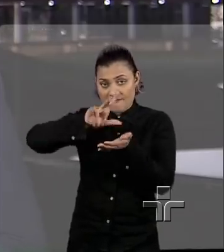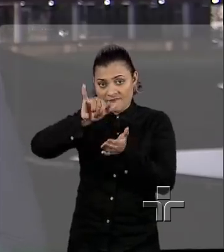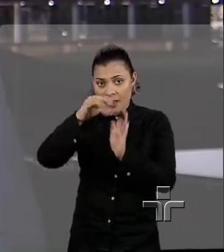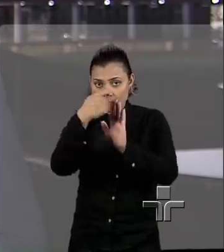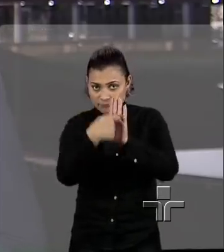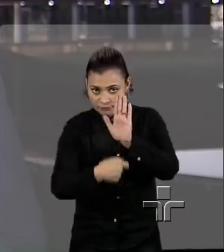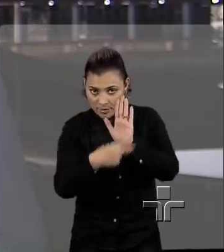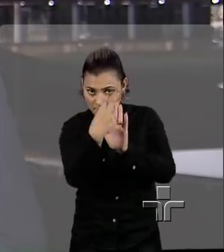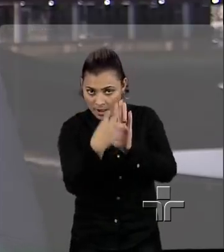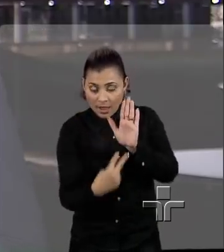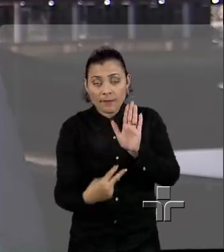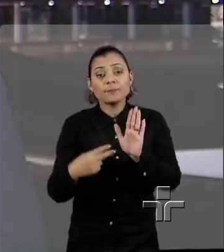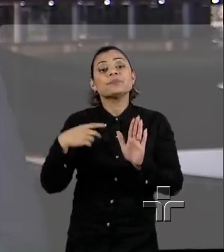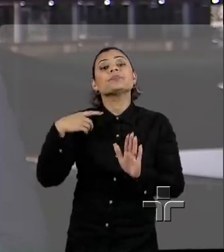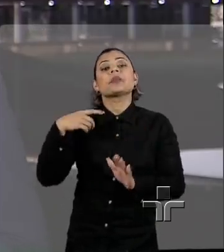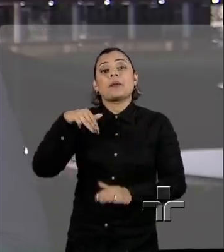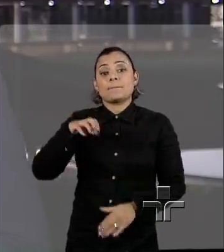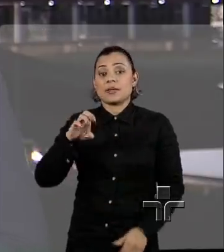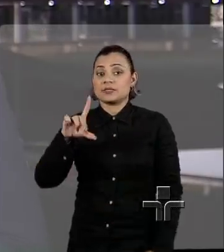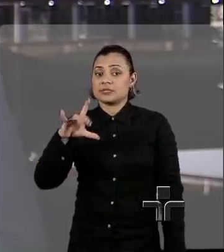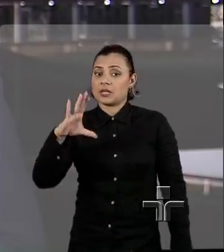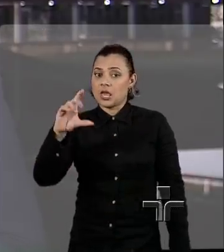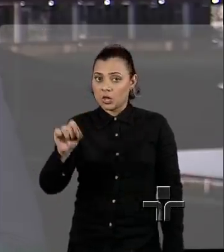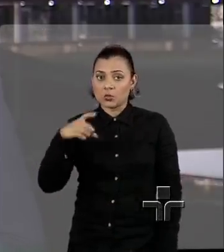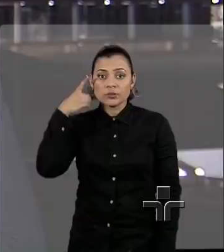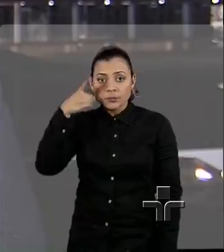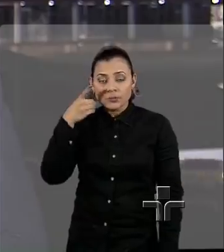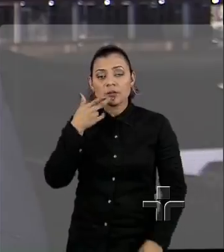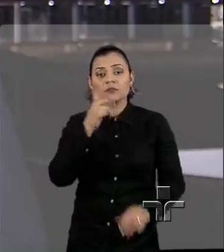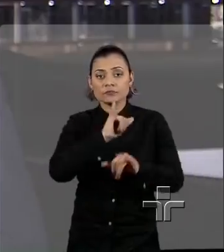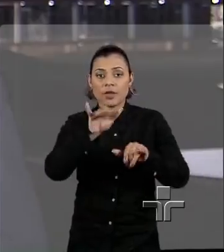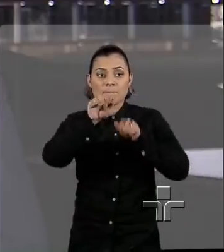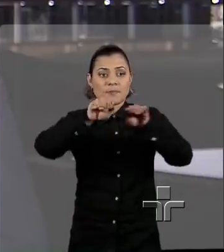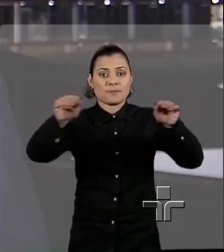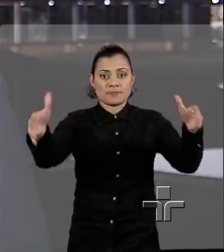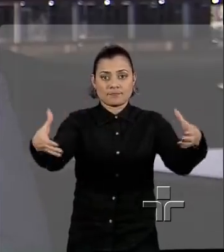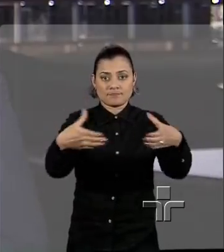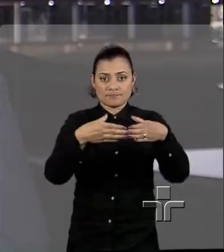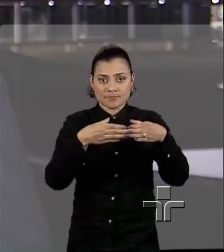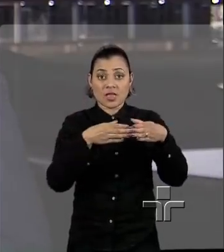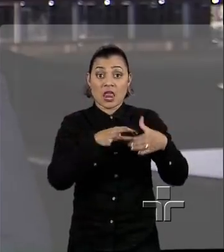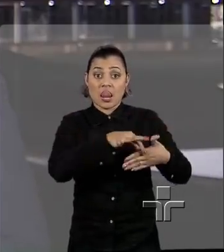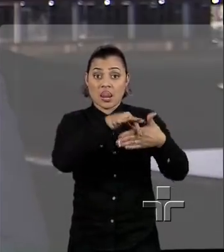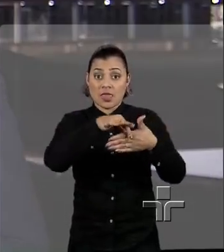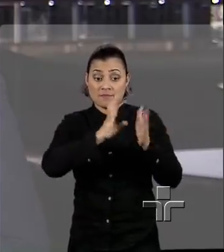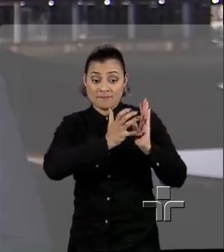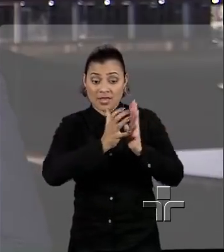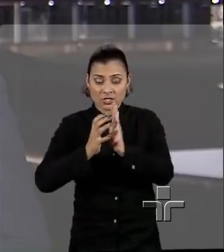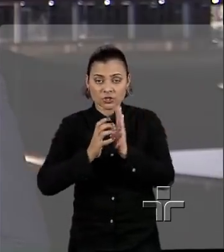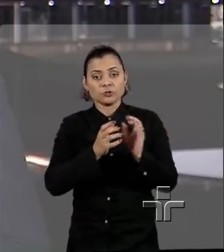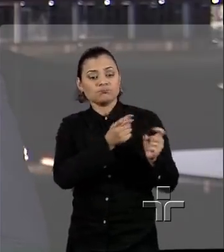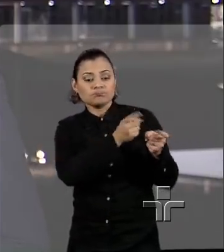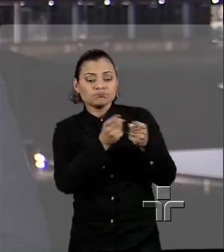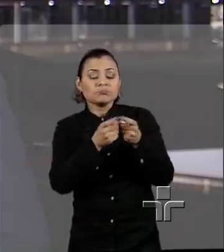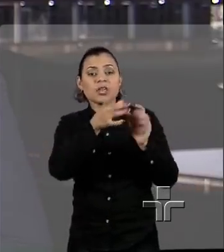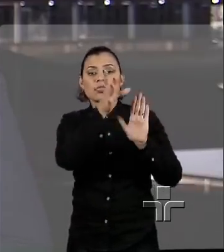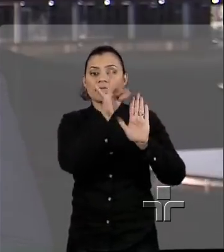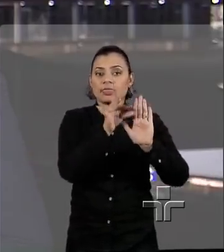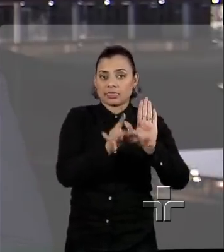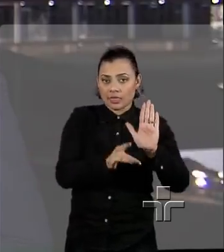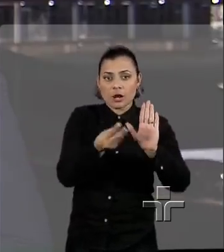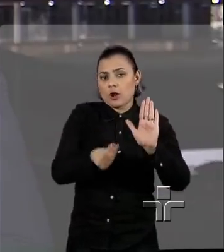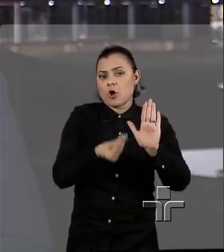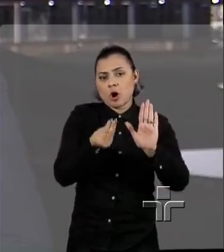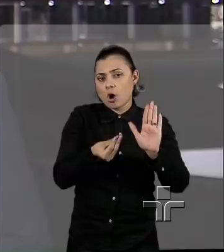comissão, o deputado Marcelo Ramos, disse que vai se reunir ainda com os líderes dos partidos para definir ali os detalhes do funcionamento